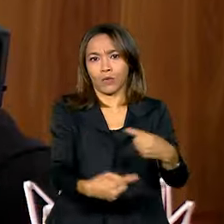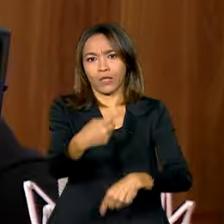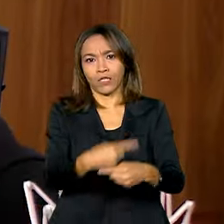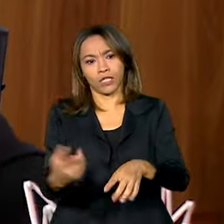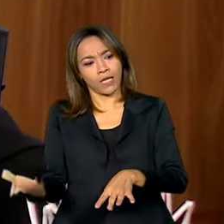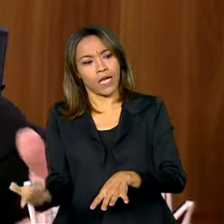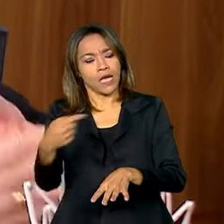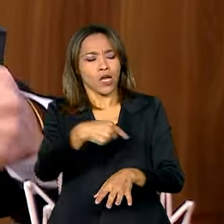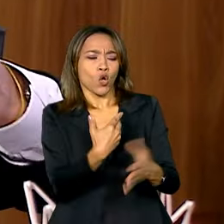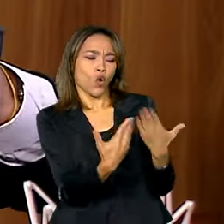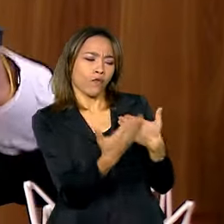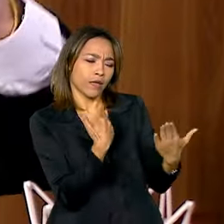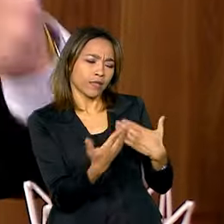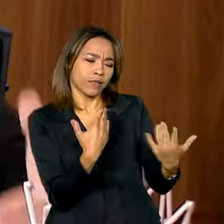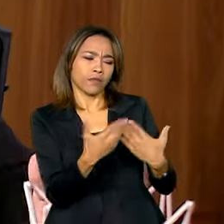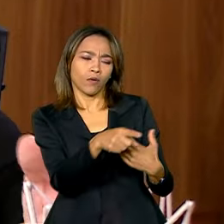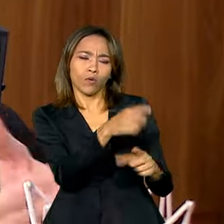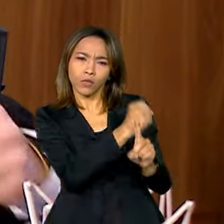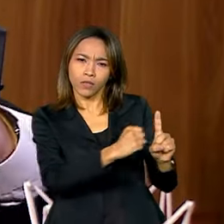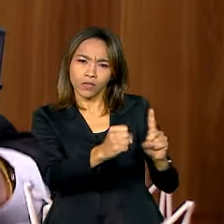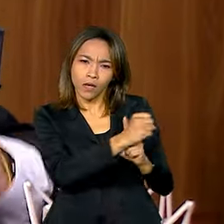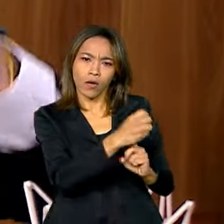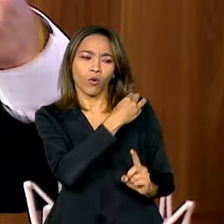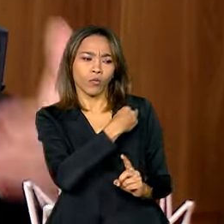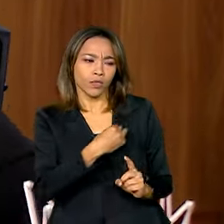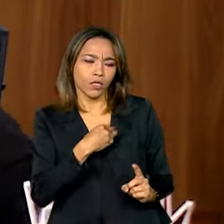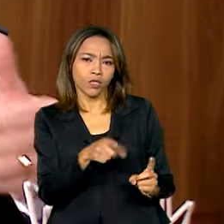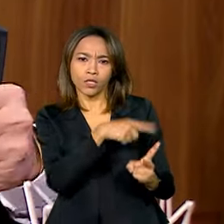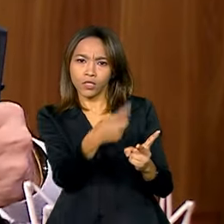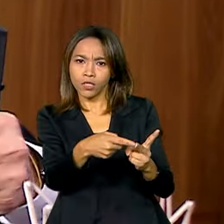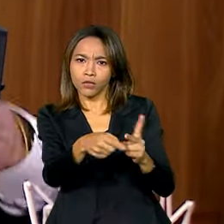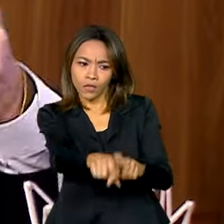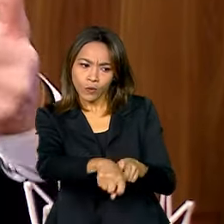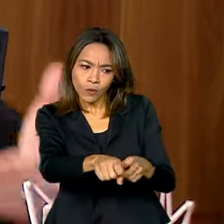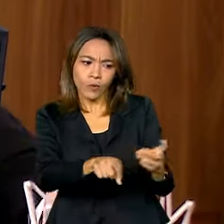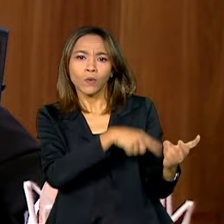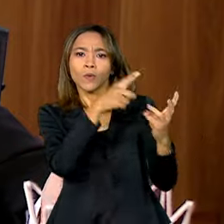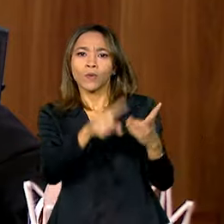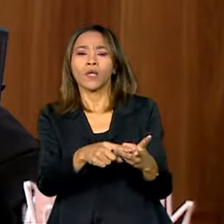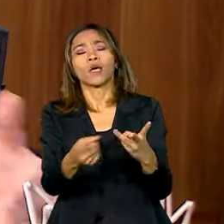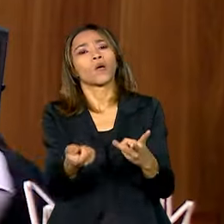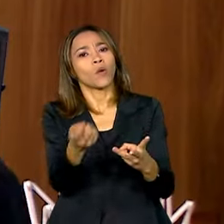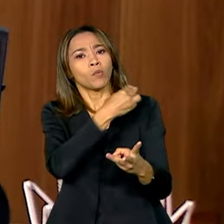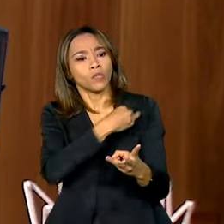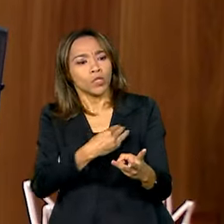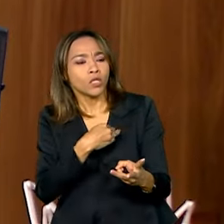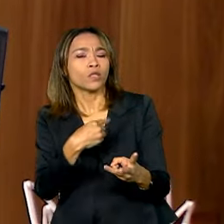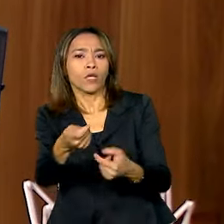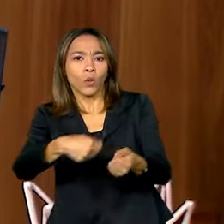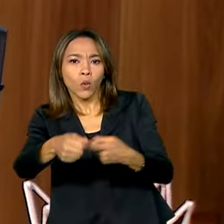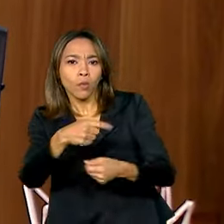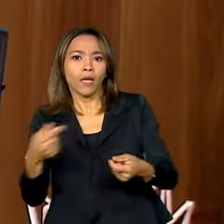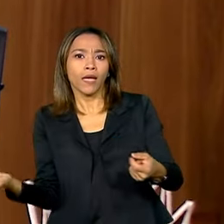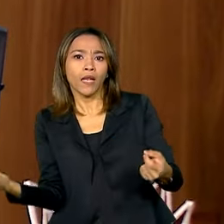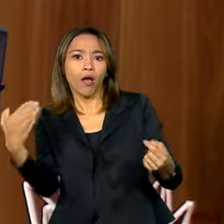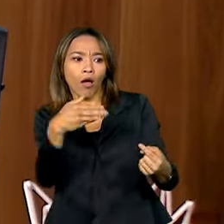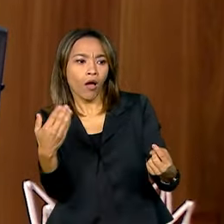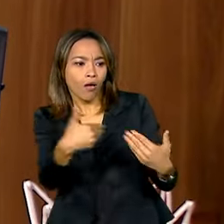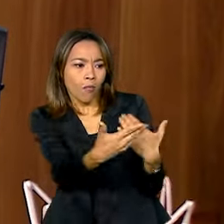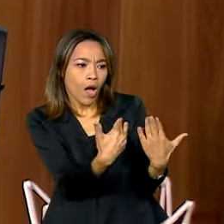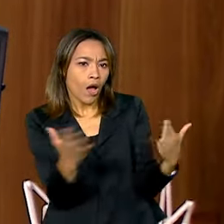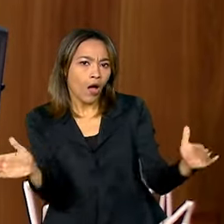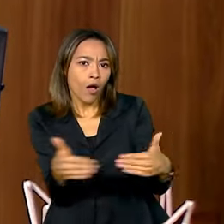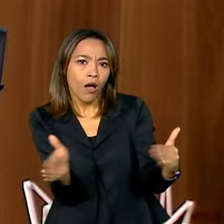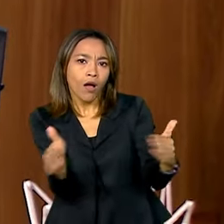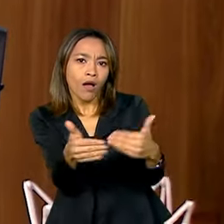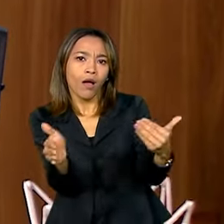do ministro do Desenvolvimento Social, do ministro da Agricultura, do ministro da Economia, para tratar de questões que vão beneficiar lá na ponta o pescador